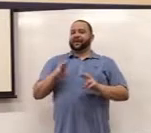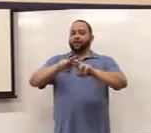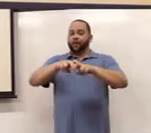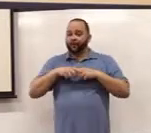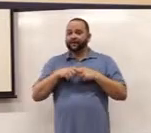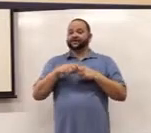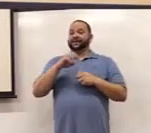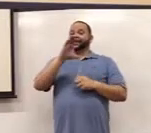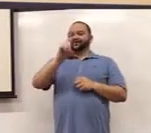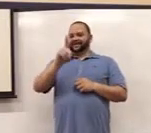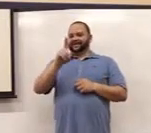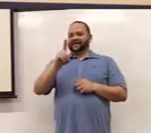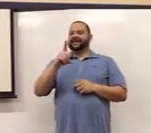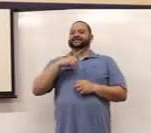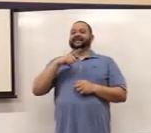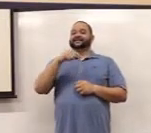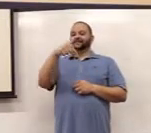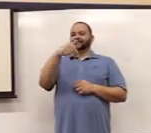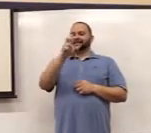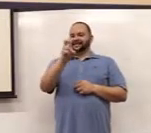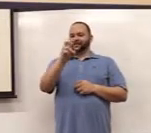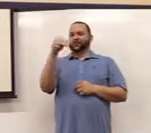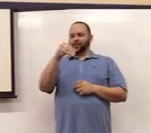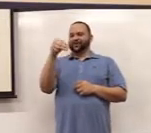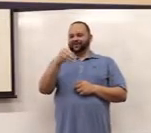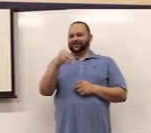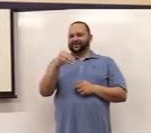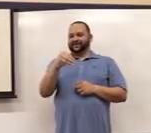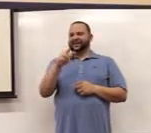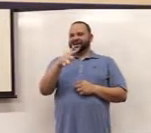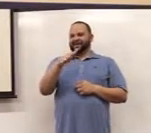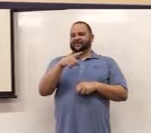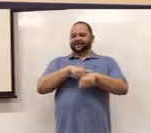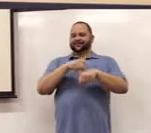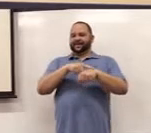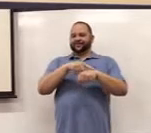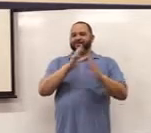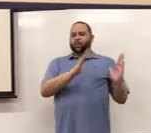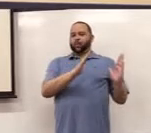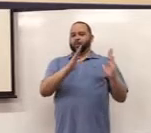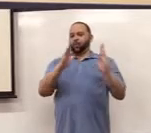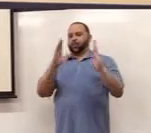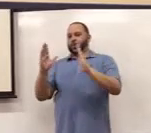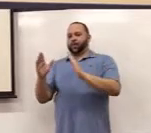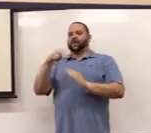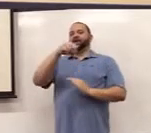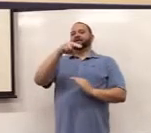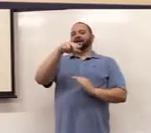é por isso que o CD então cabe 75 minutos, que é mais ou menos o tempo que dura a nona sinfonia. E,